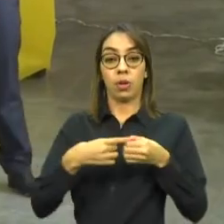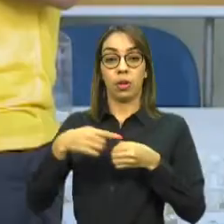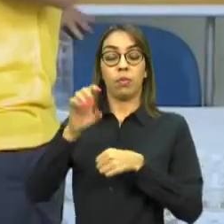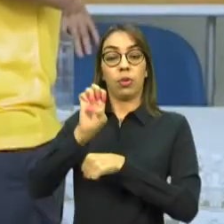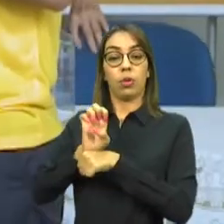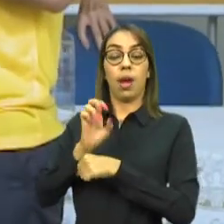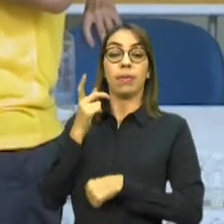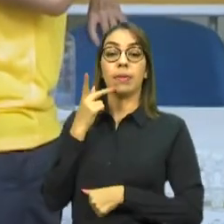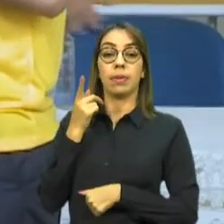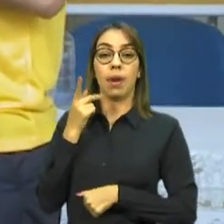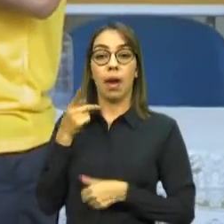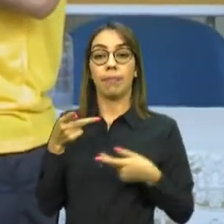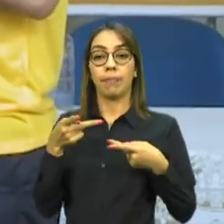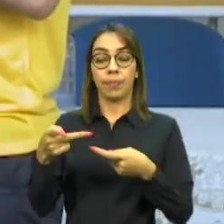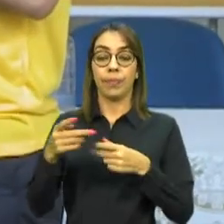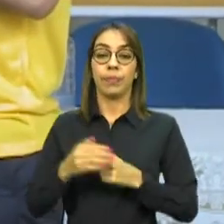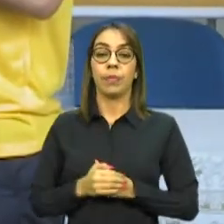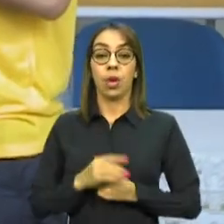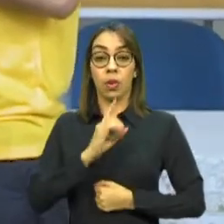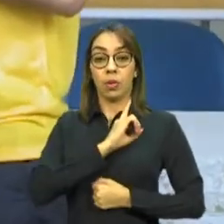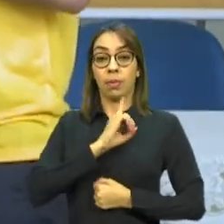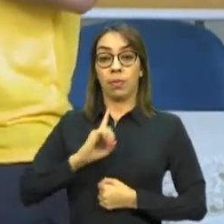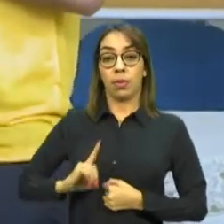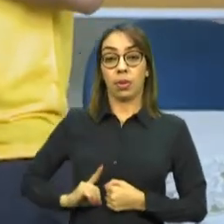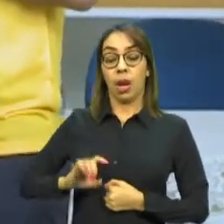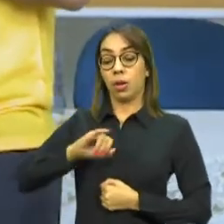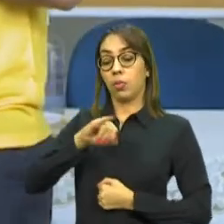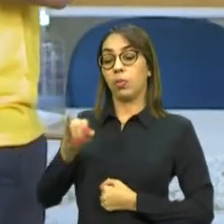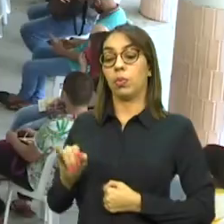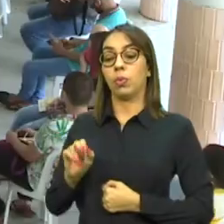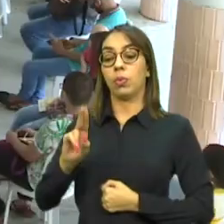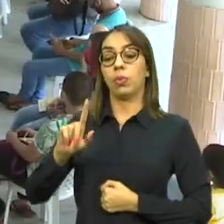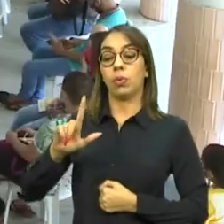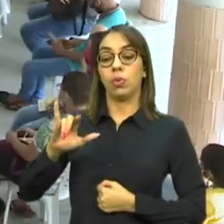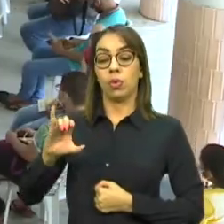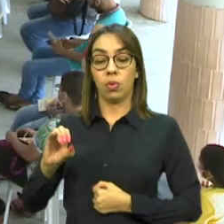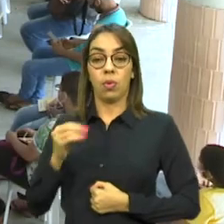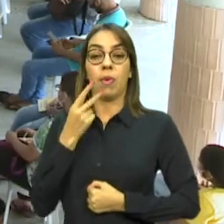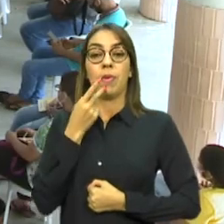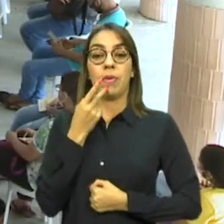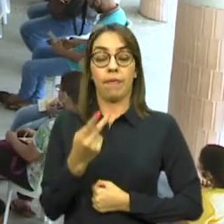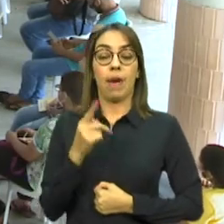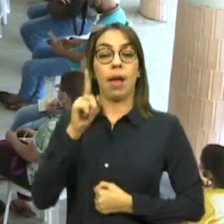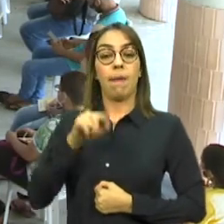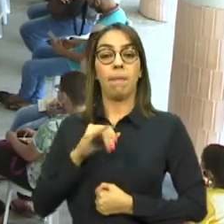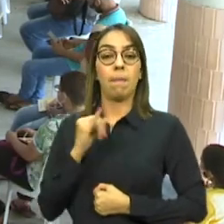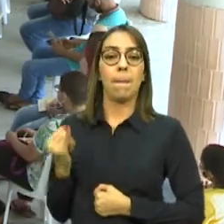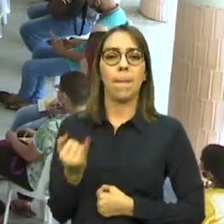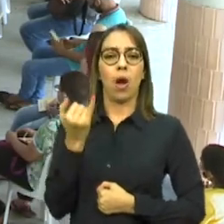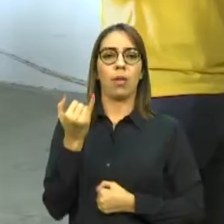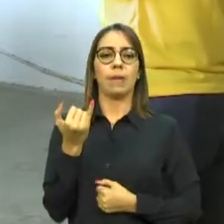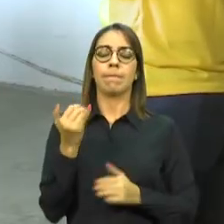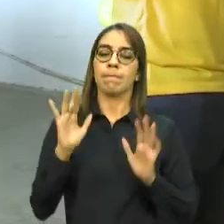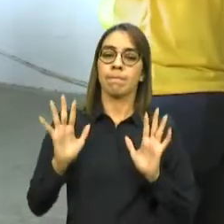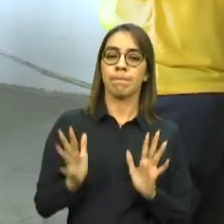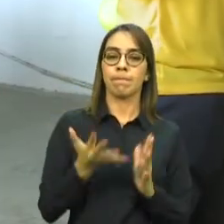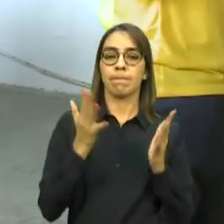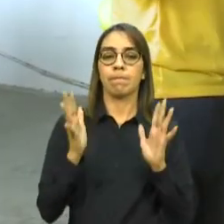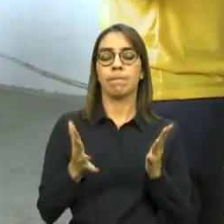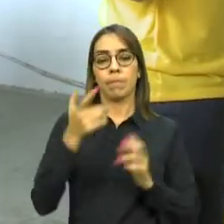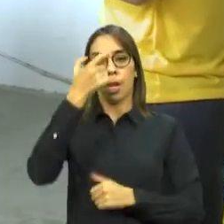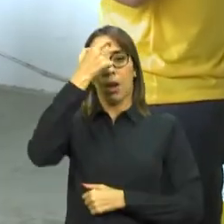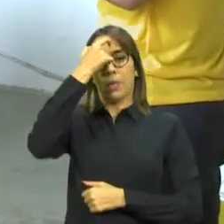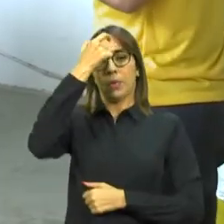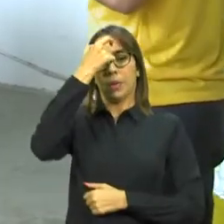com o deputado Júlio César Filho, é importante despertar a consciência dos adolescentes para questões relacionadas